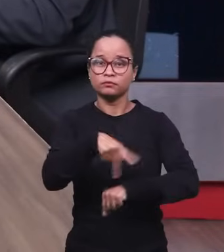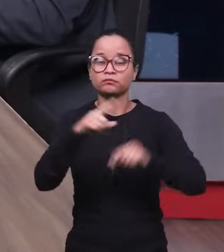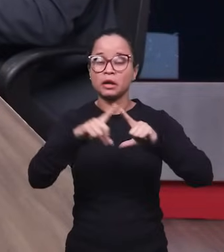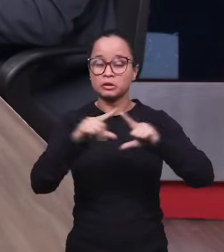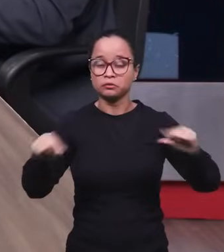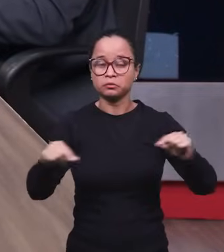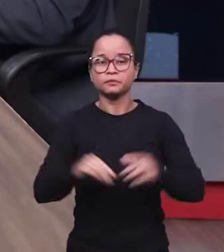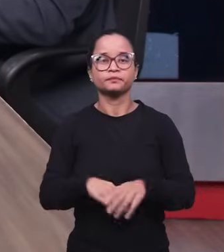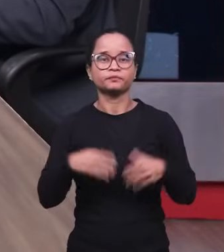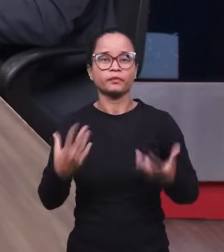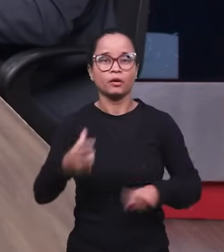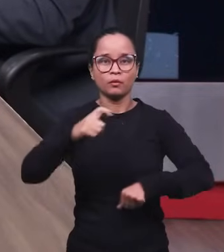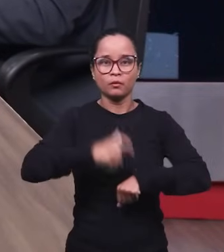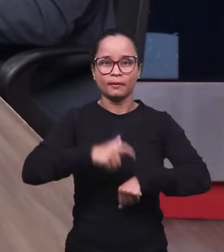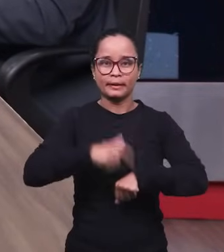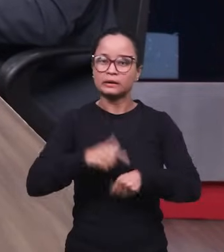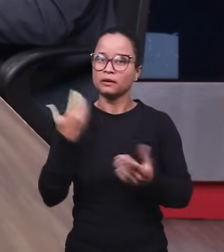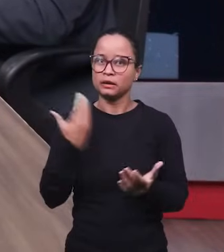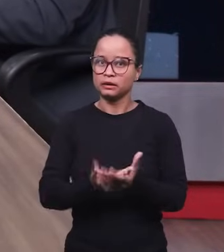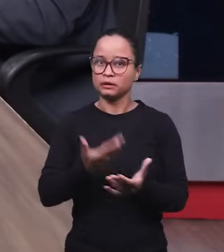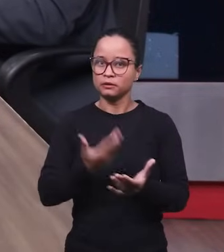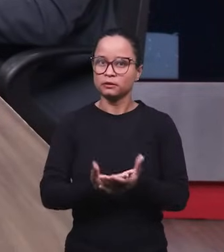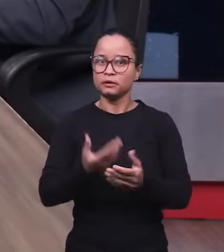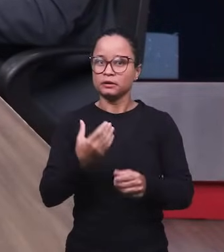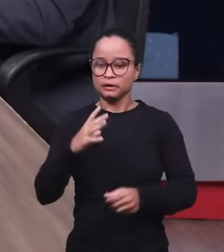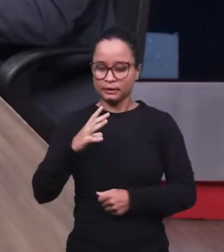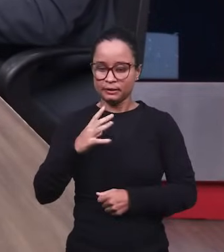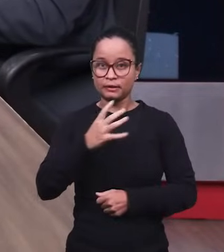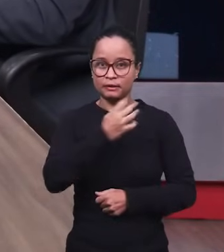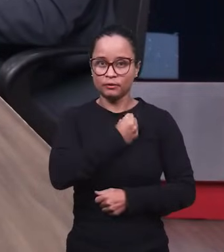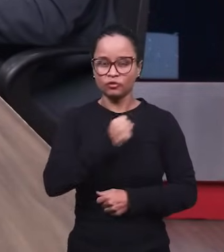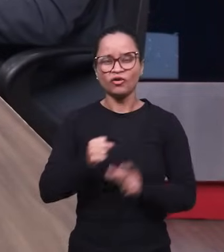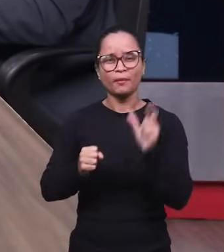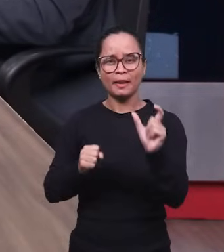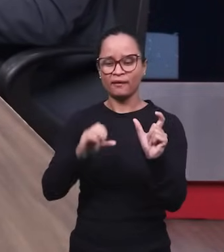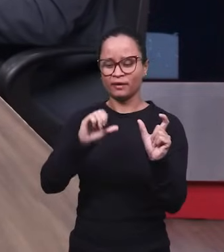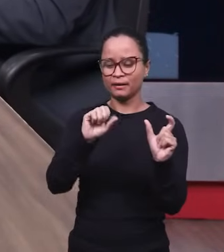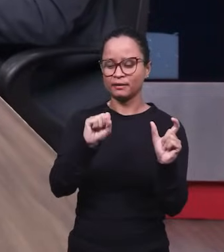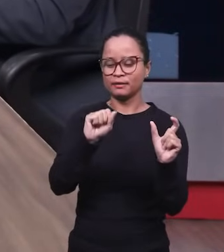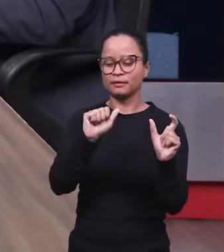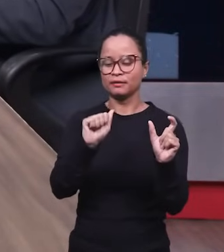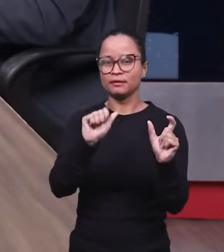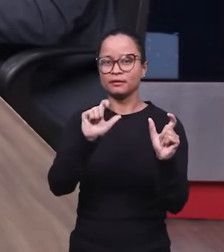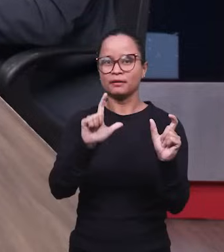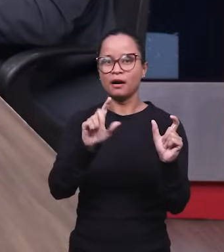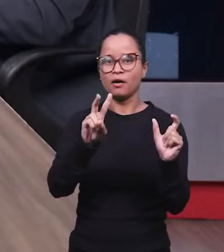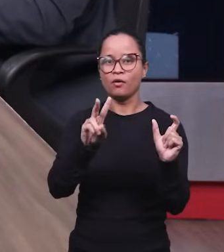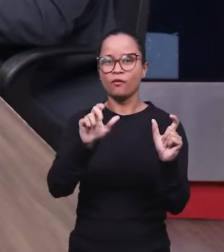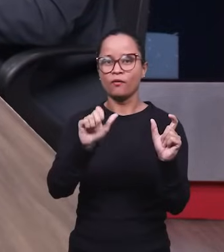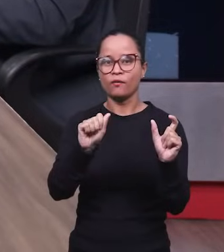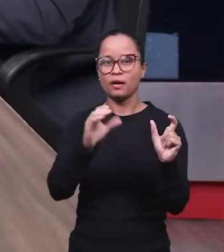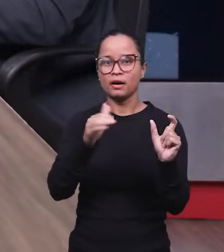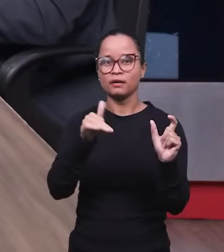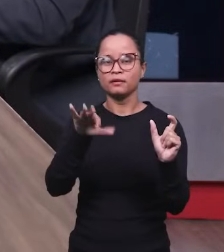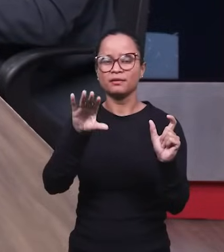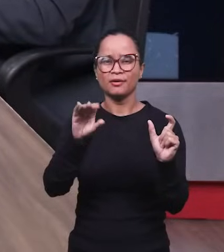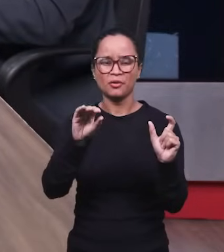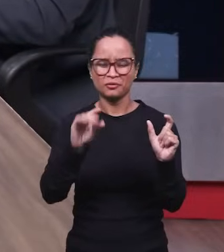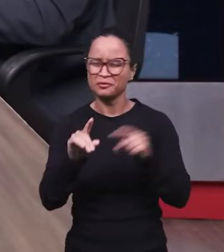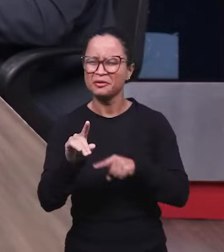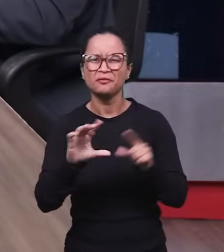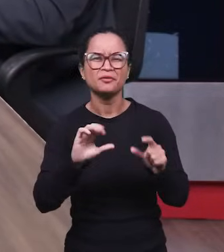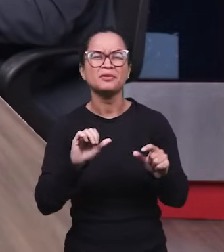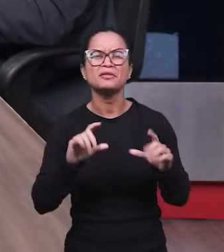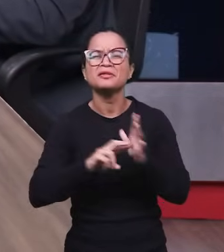mesmo, e quando na aula de salvação ele usava a palavra salvação, eles não conseguiam entender o que era salvação ali,